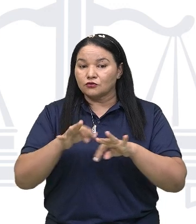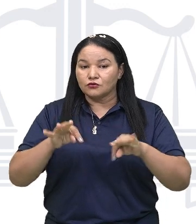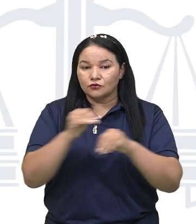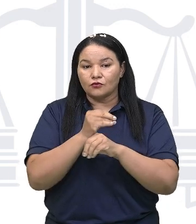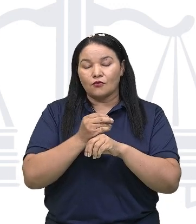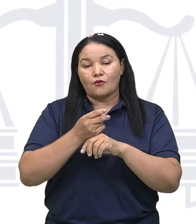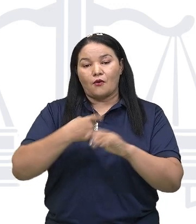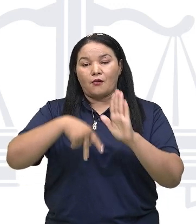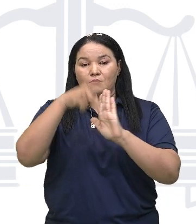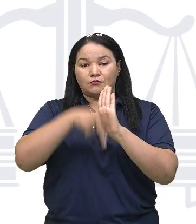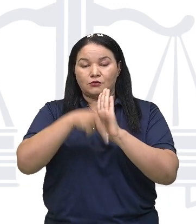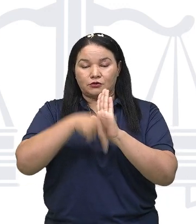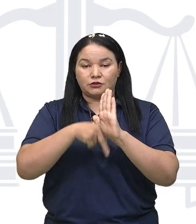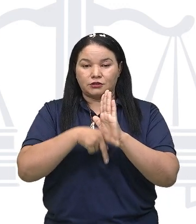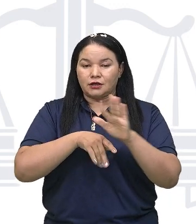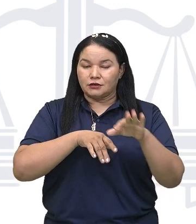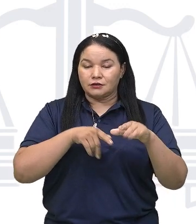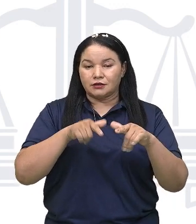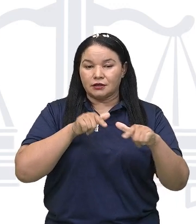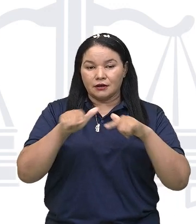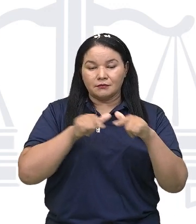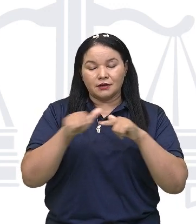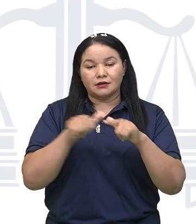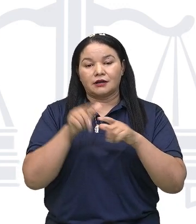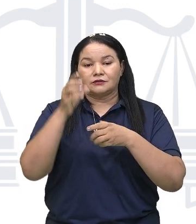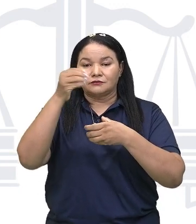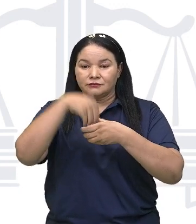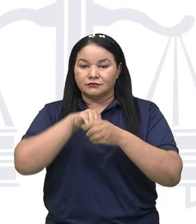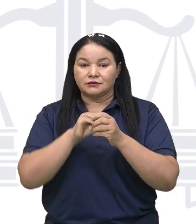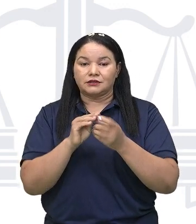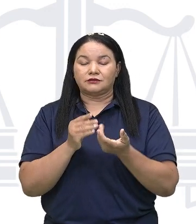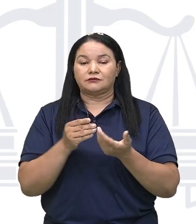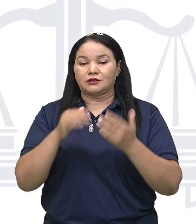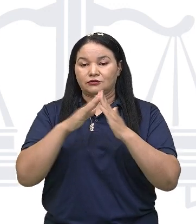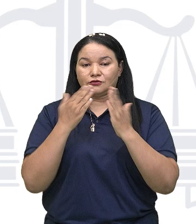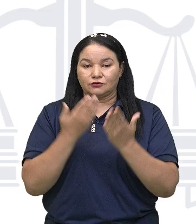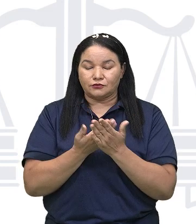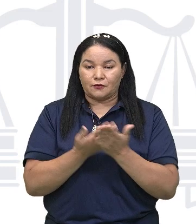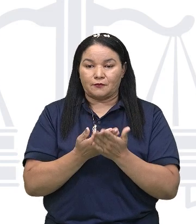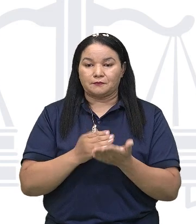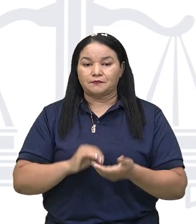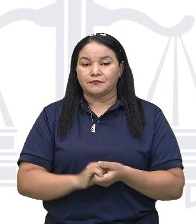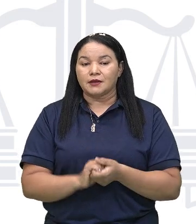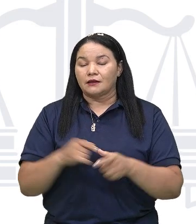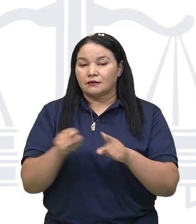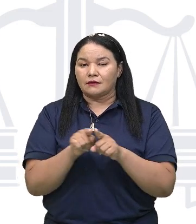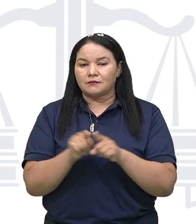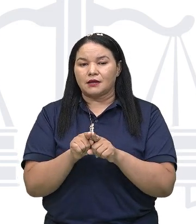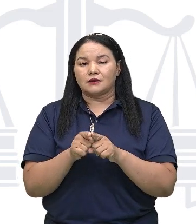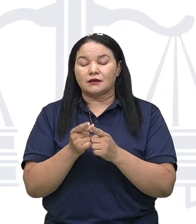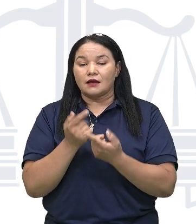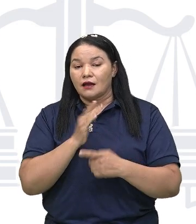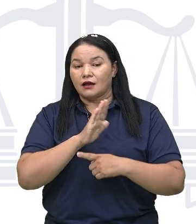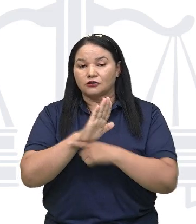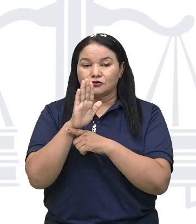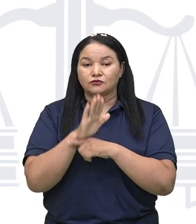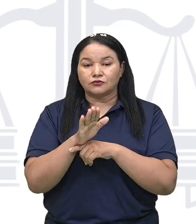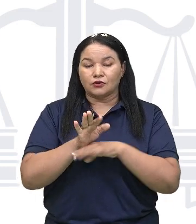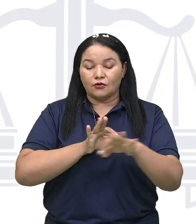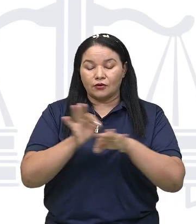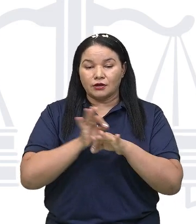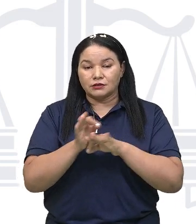são trabalhados em cada série. Certo? Ele também ajuda a fazer o alinhamento, né?